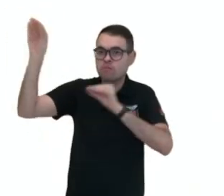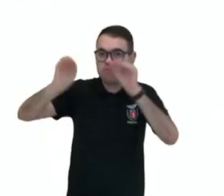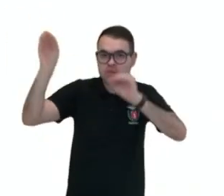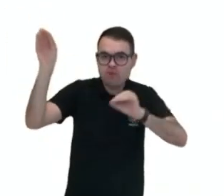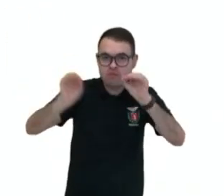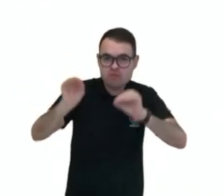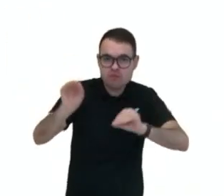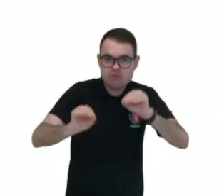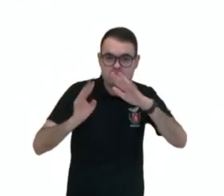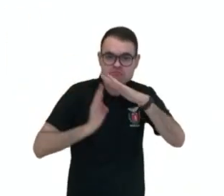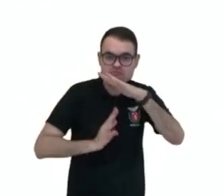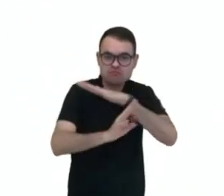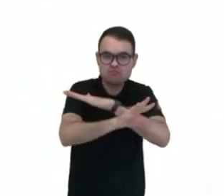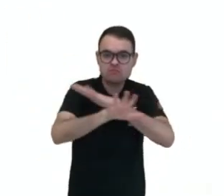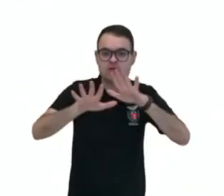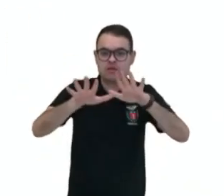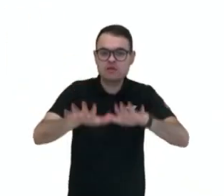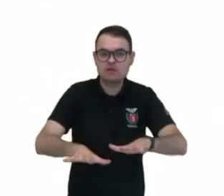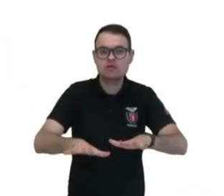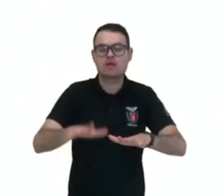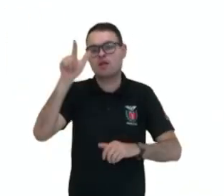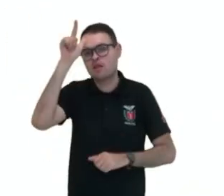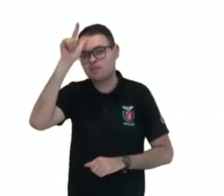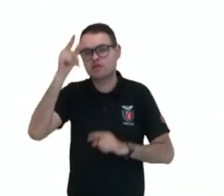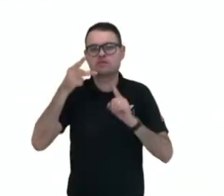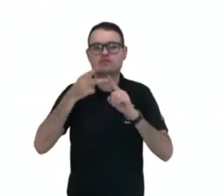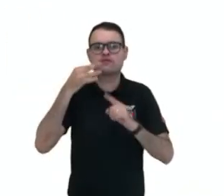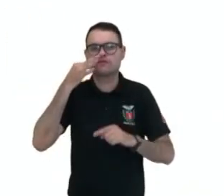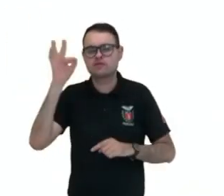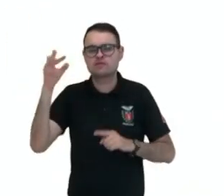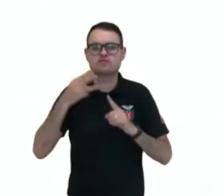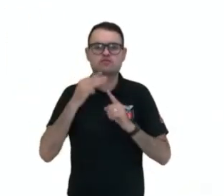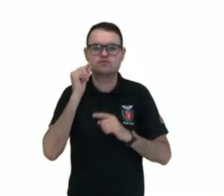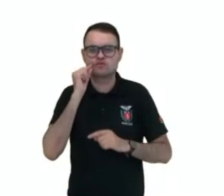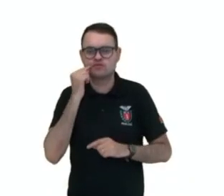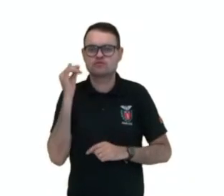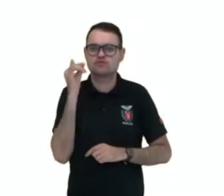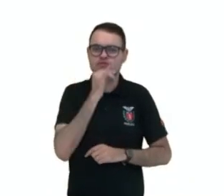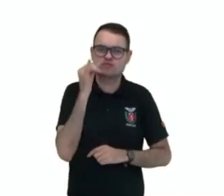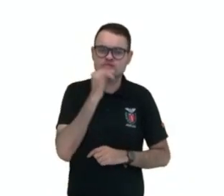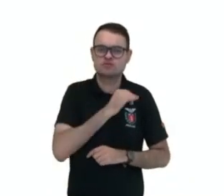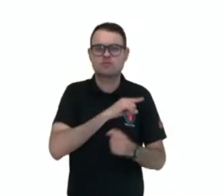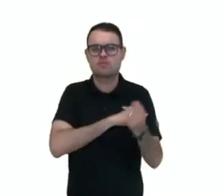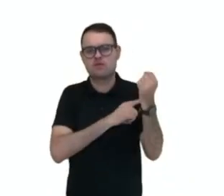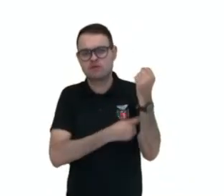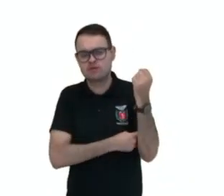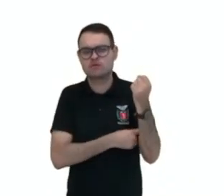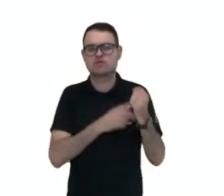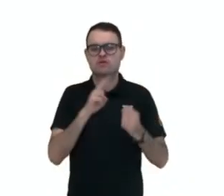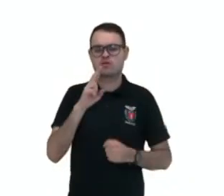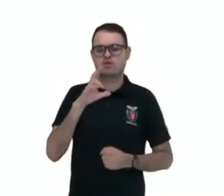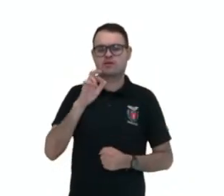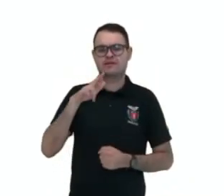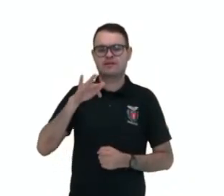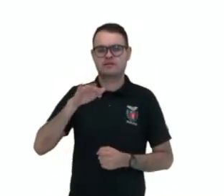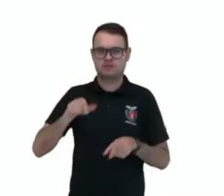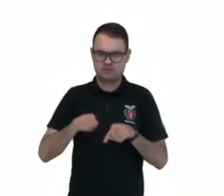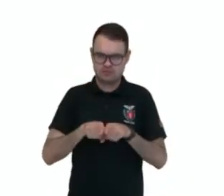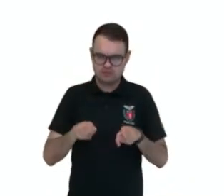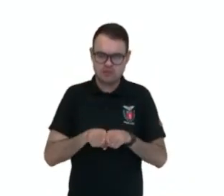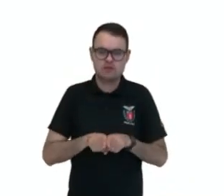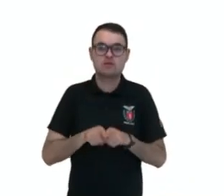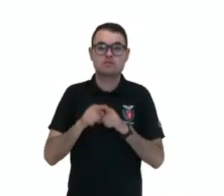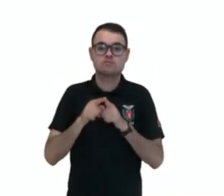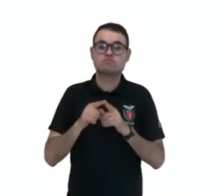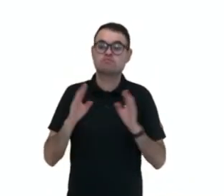Se estabeleceram no Paraná alemães, franceses, suíços, italianos, poloneses e ucranianos. Já a partir do